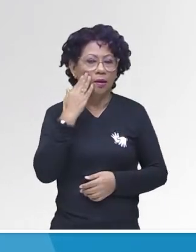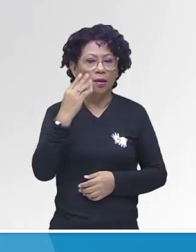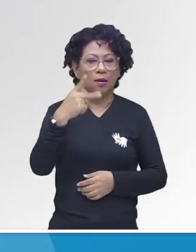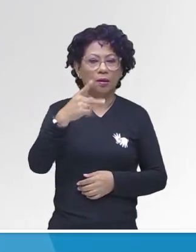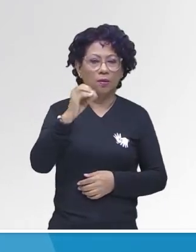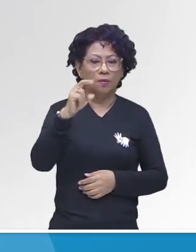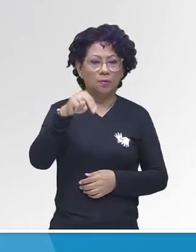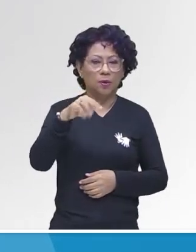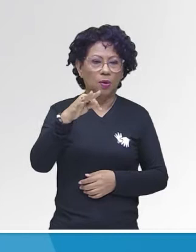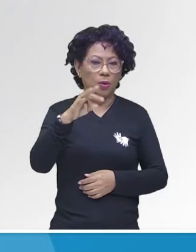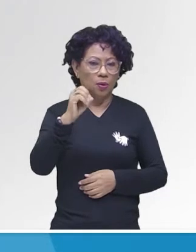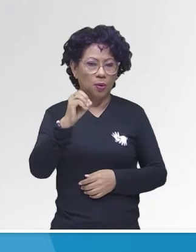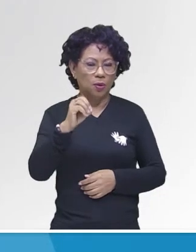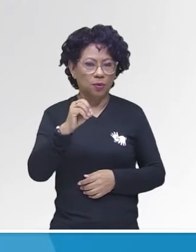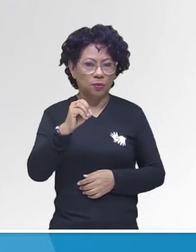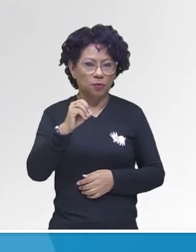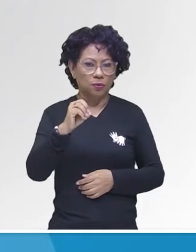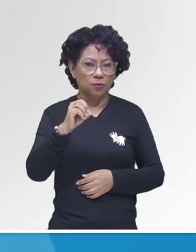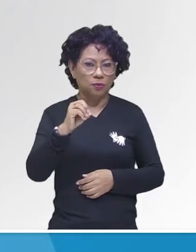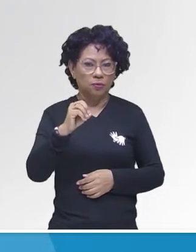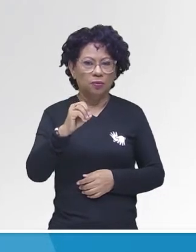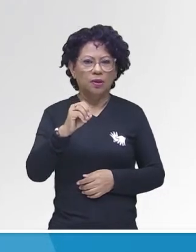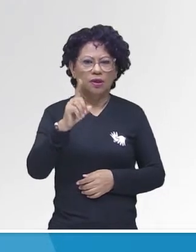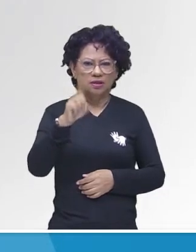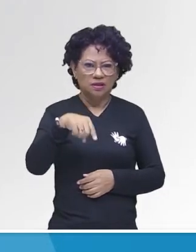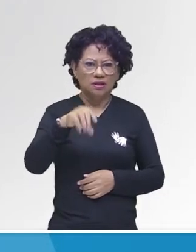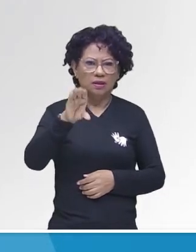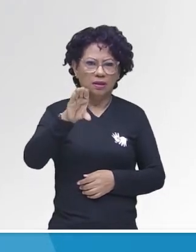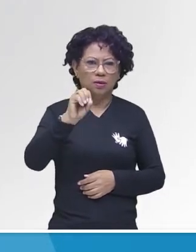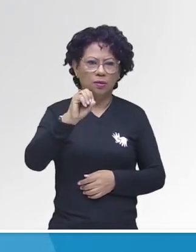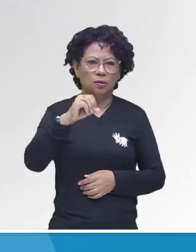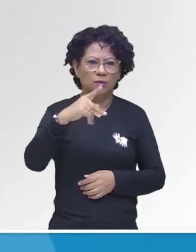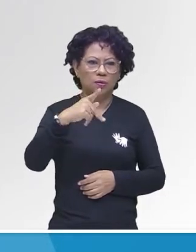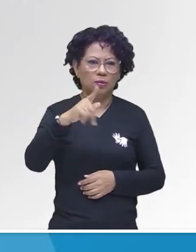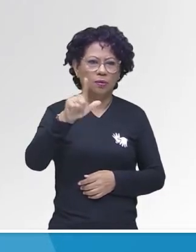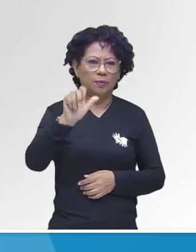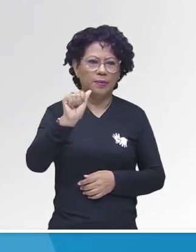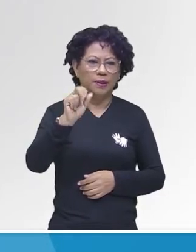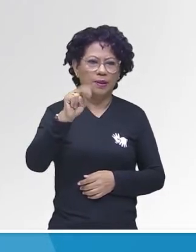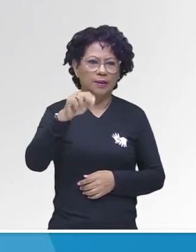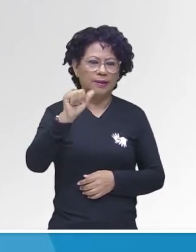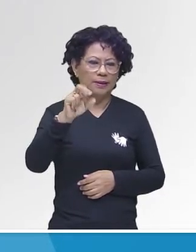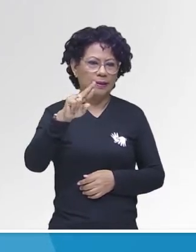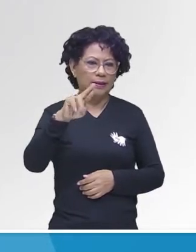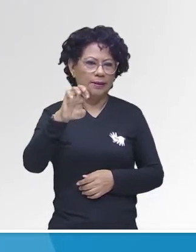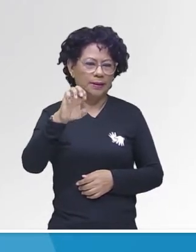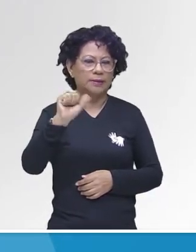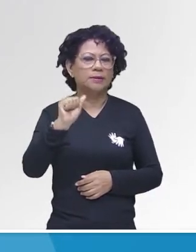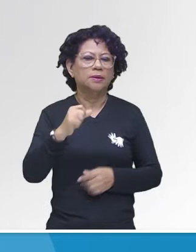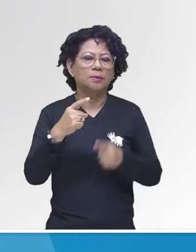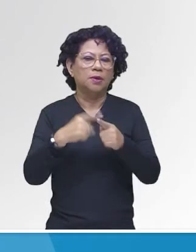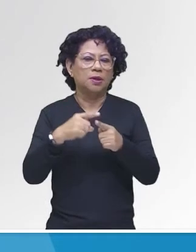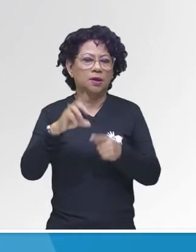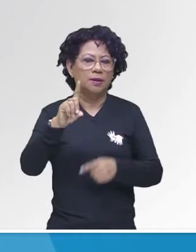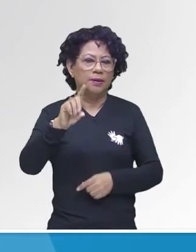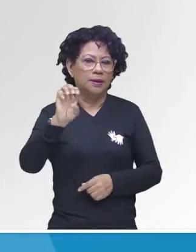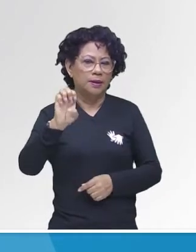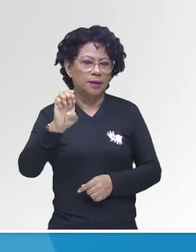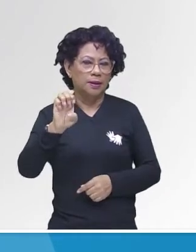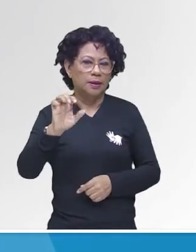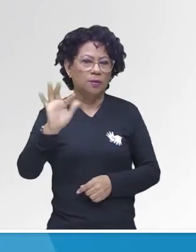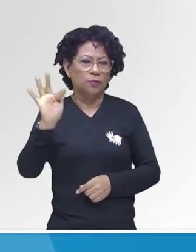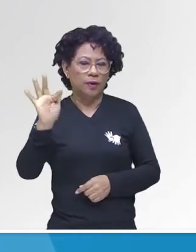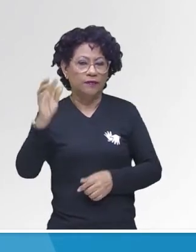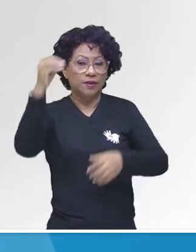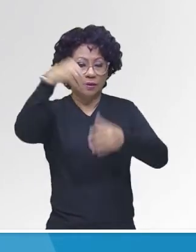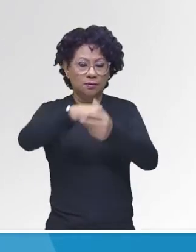pode dizer que eles são coplanares. Por quê? Porque tanto o ponto D, ponto E e ponto F estão dentro desse